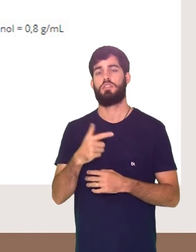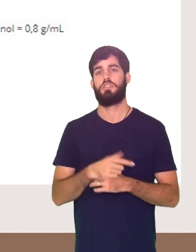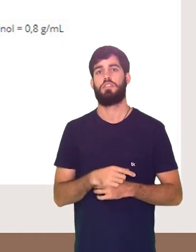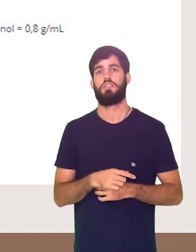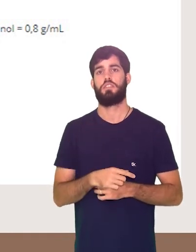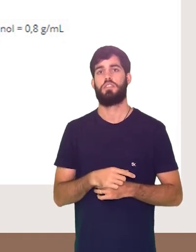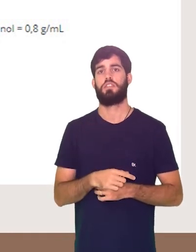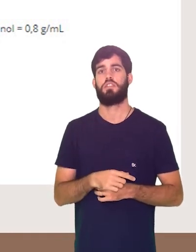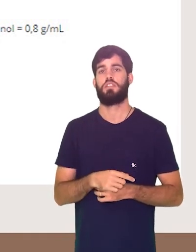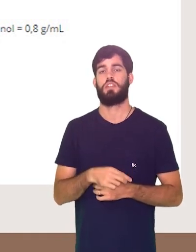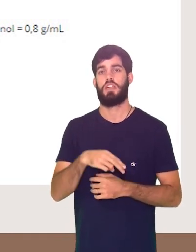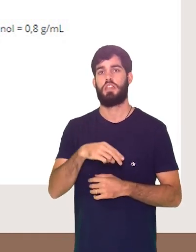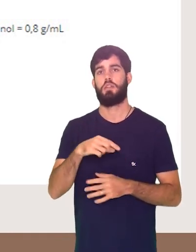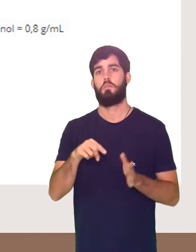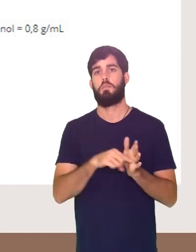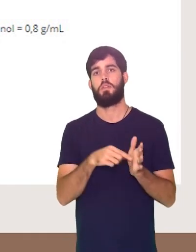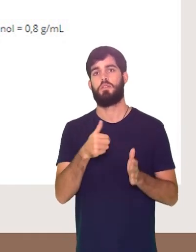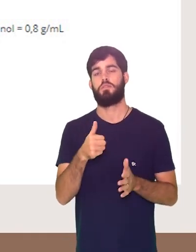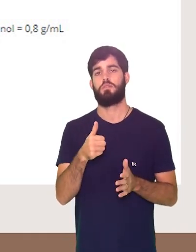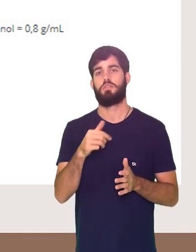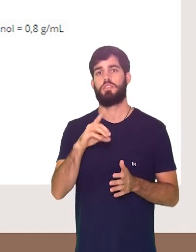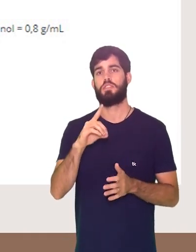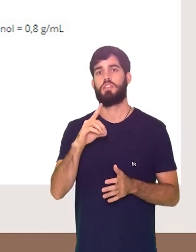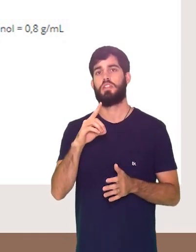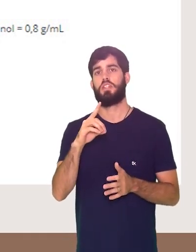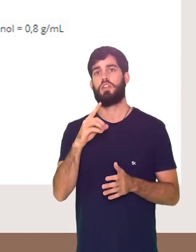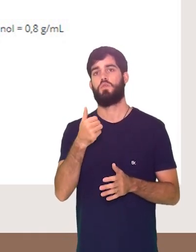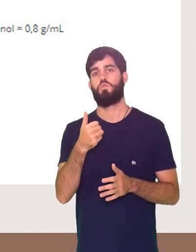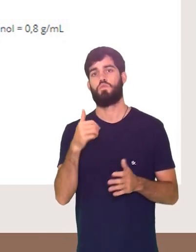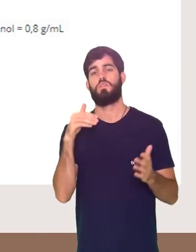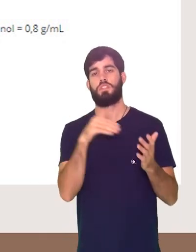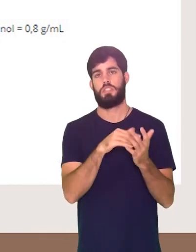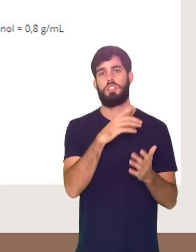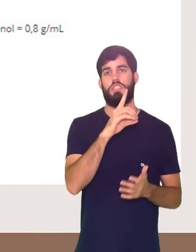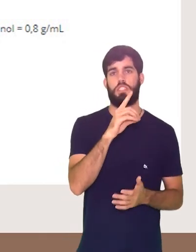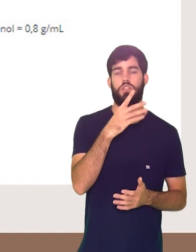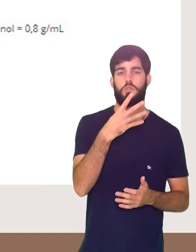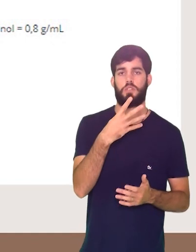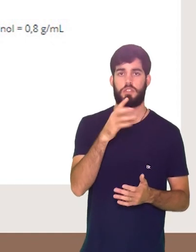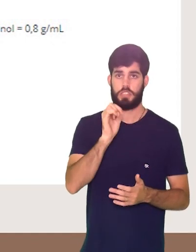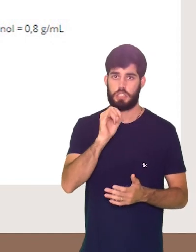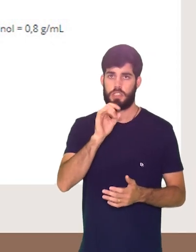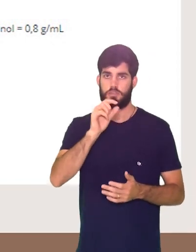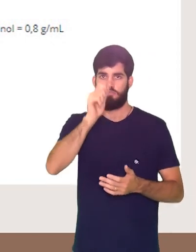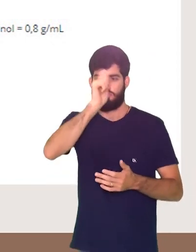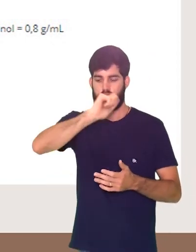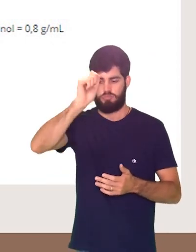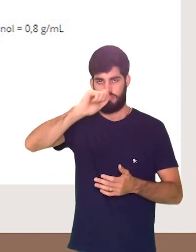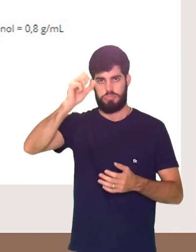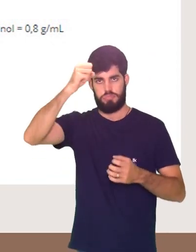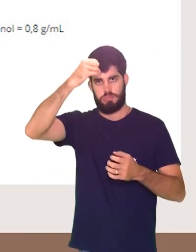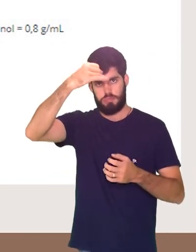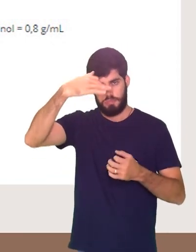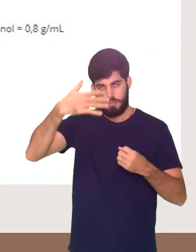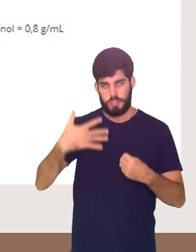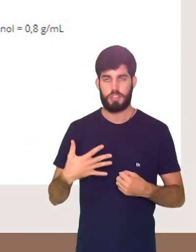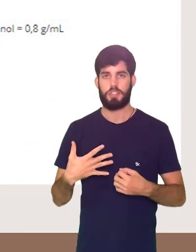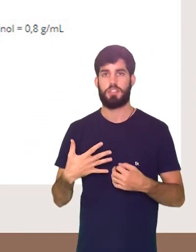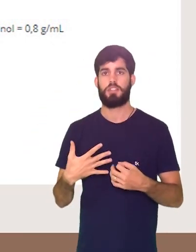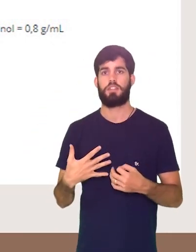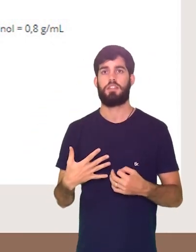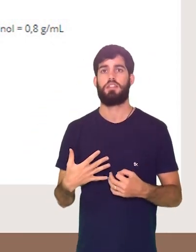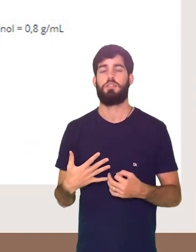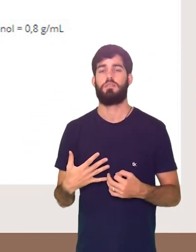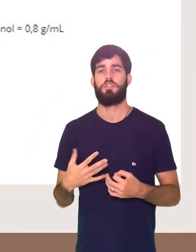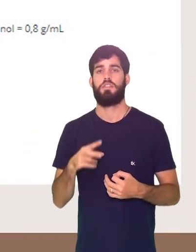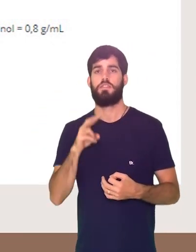NS2, N-1, D1 até D4. É verdade. Fazendo a distribuição do tungstênio 74, você vai